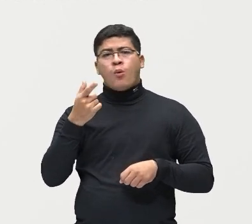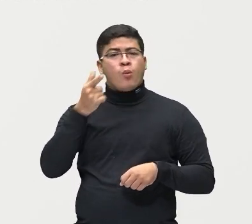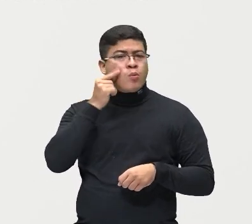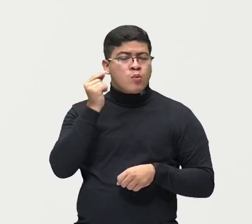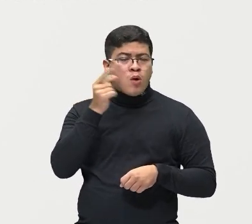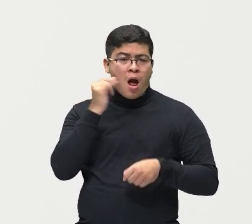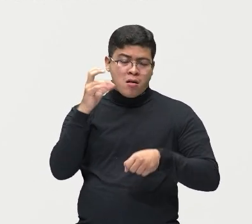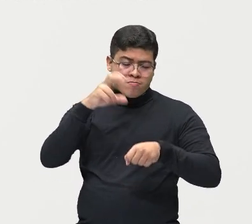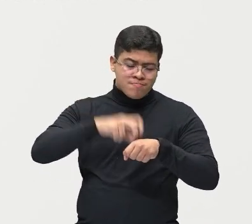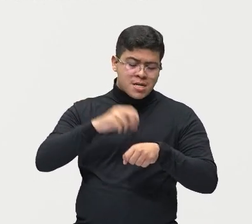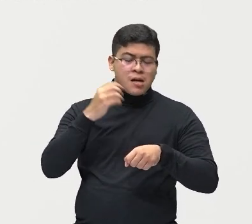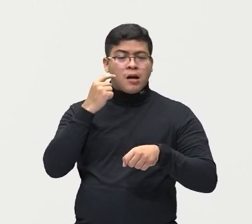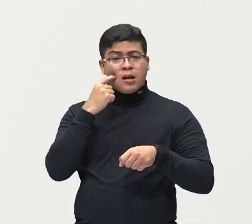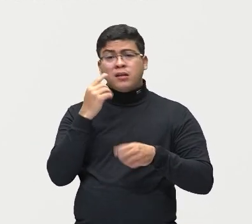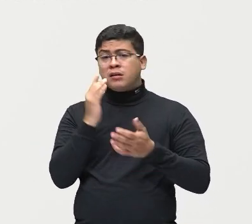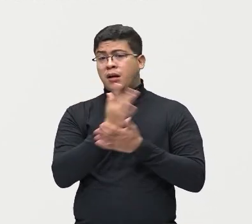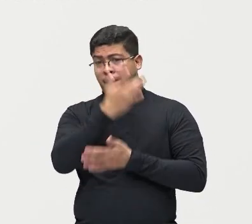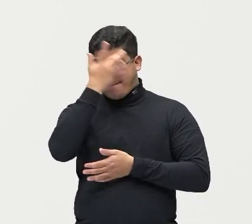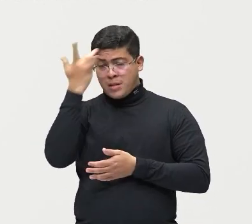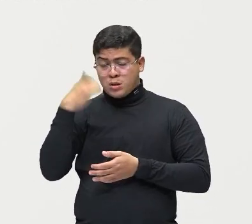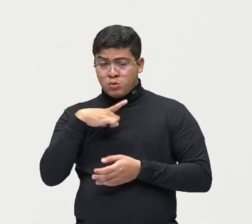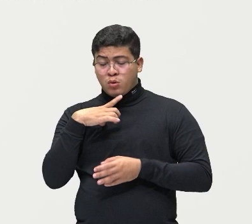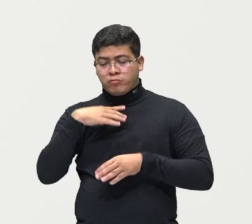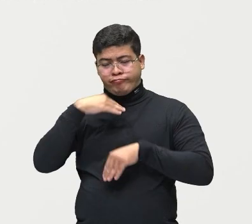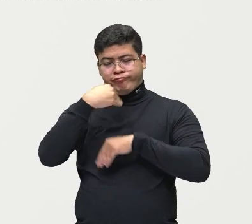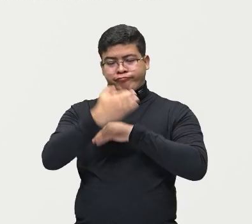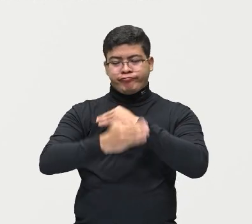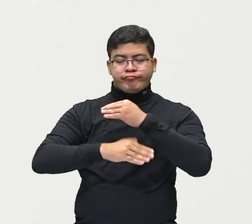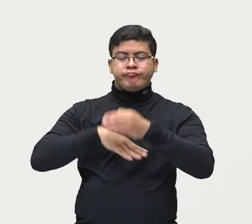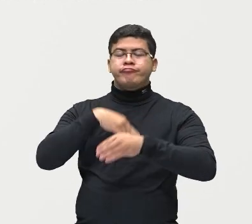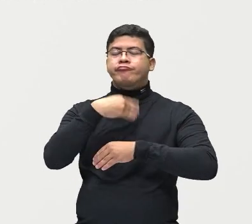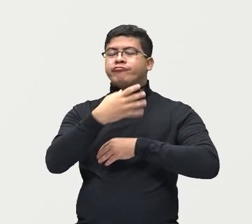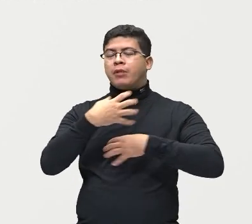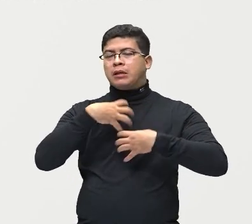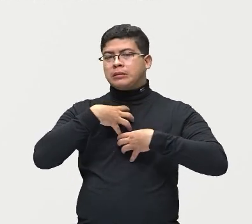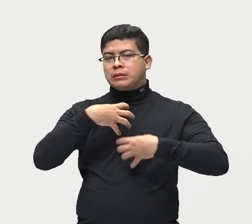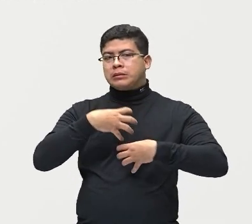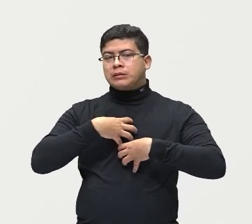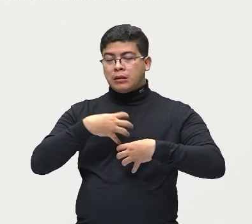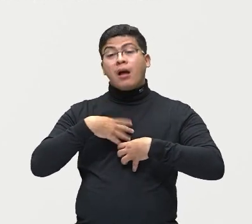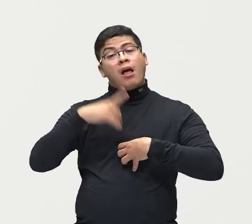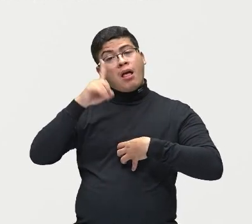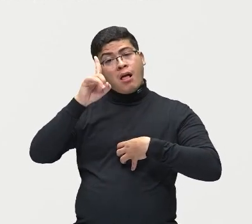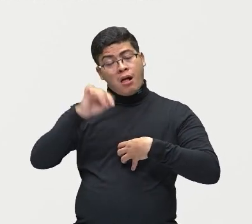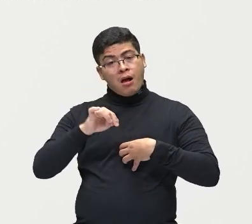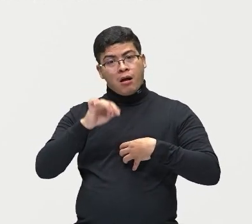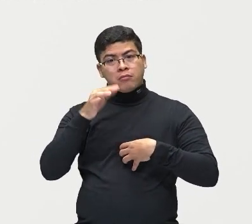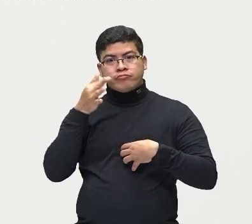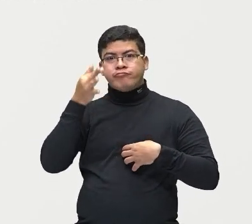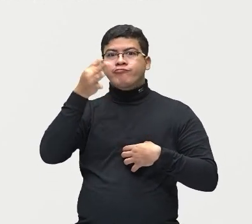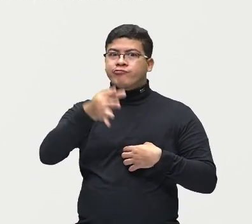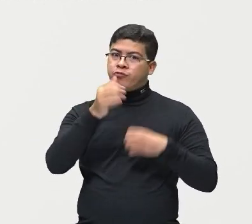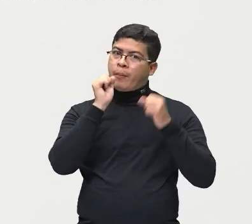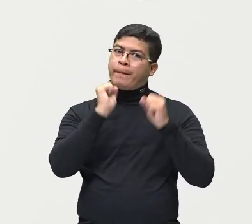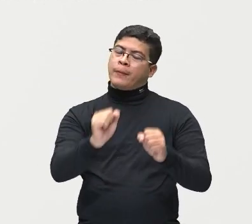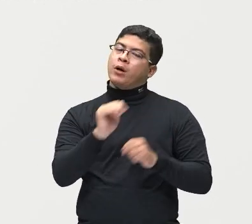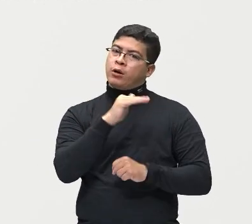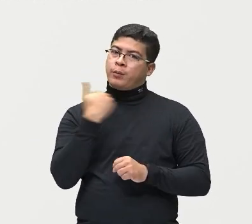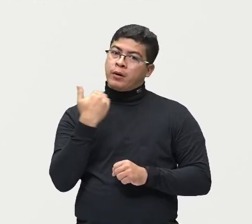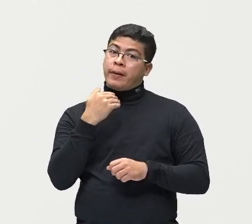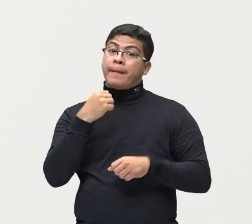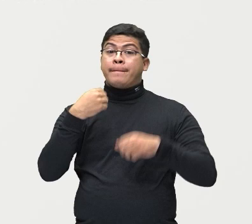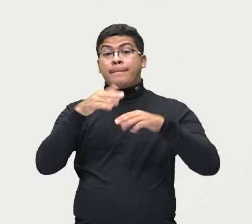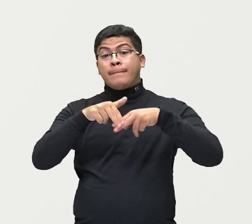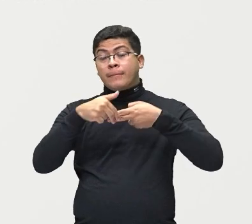ela começa, né? A pessoa, na verdade, começa a desenvolver os sintomas e é uma doença, né? Que leva à morte, tá? Então,